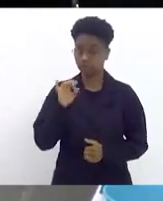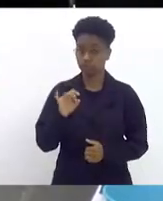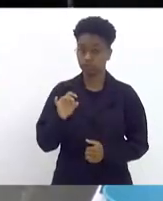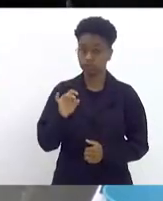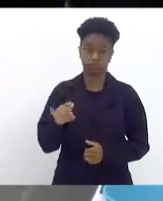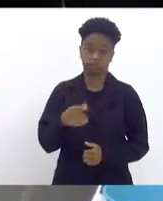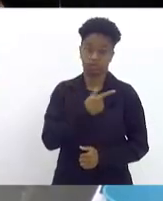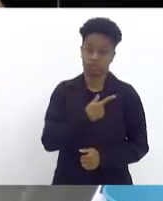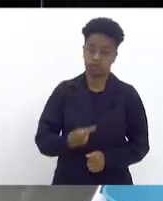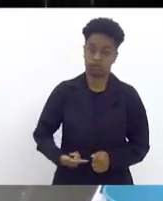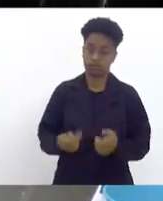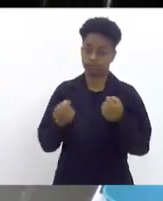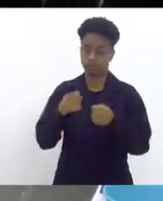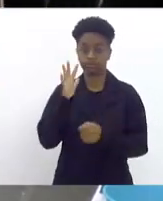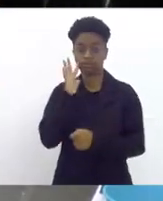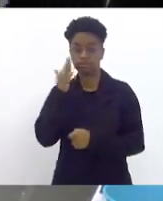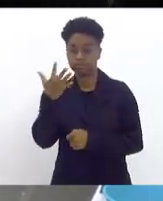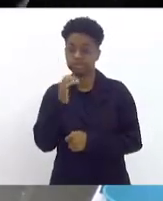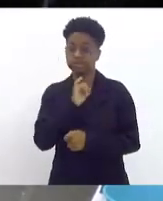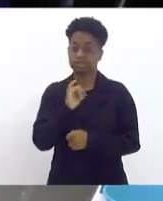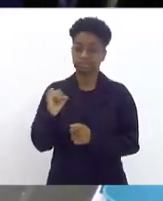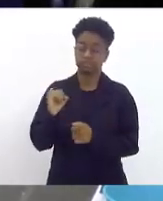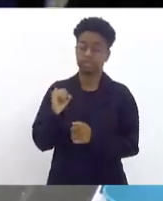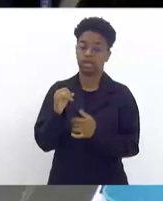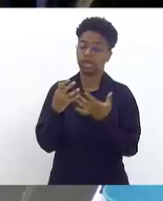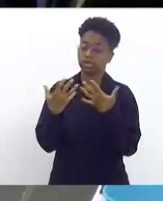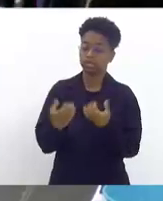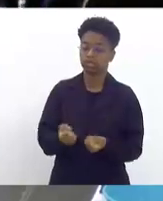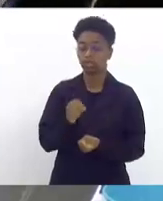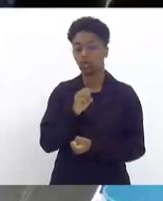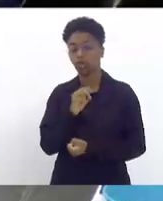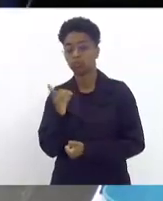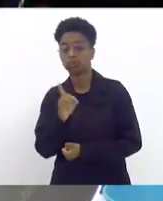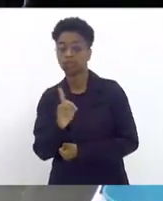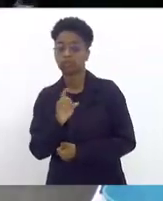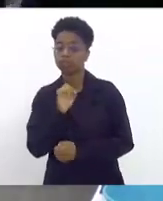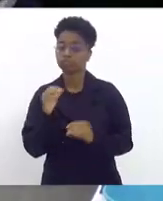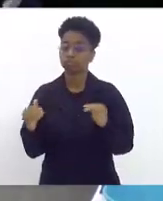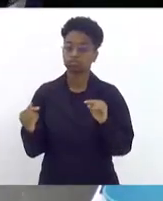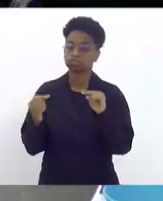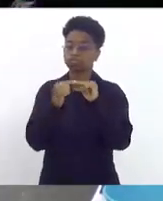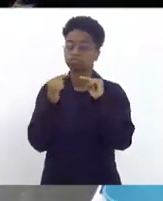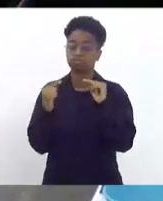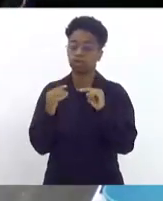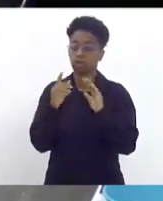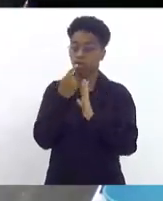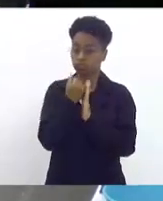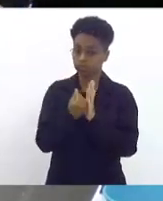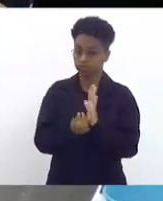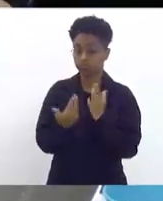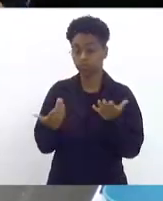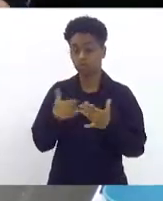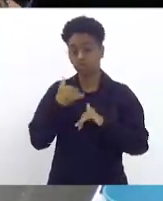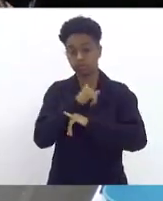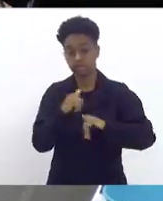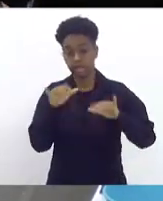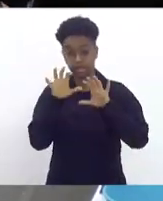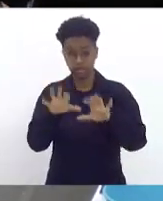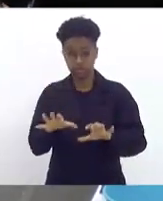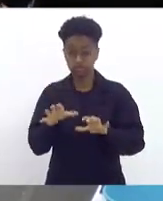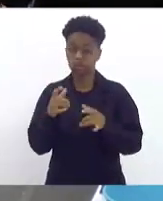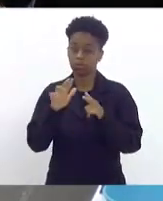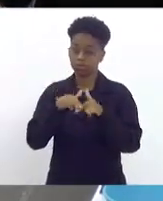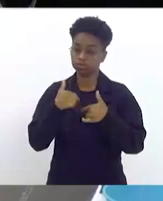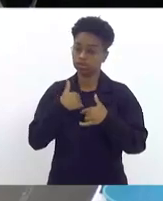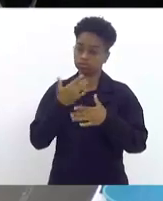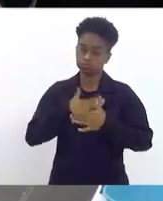governo assimilar ou não de acordo inclusive com seu orçamento então quero dizer isso então por isso que eu tô muito tranquila